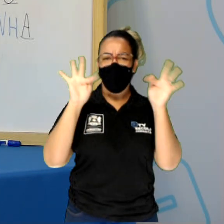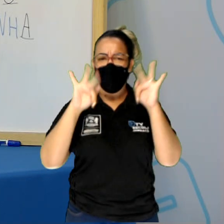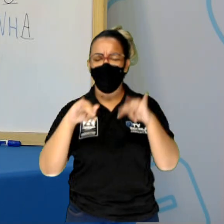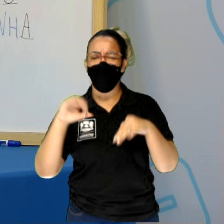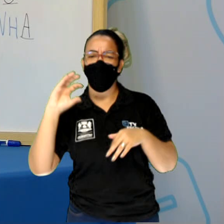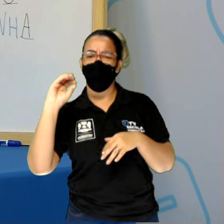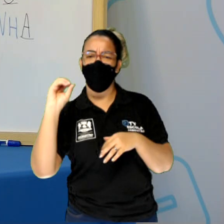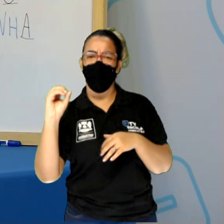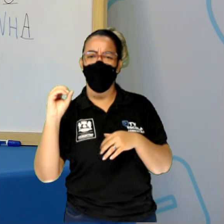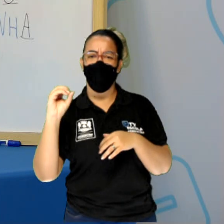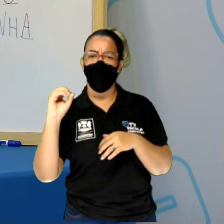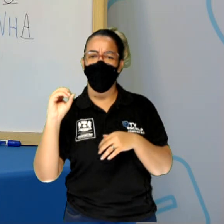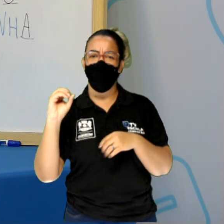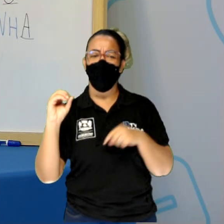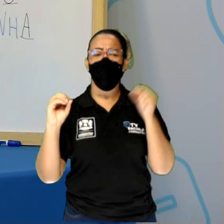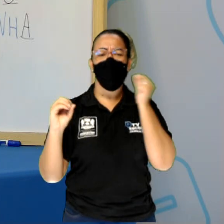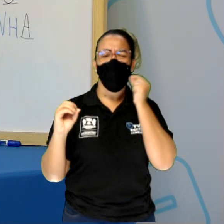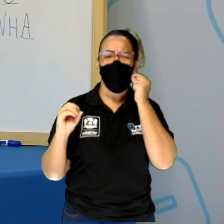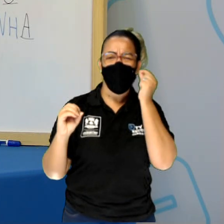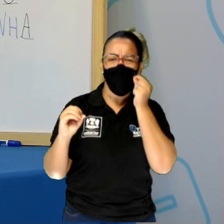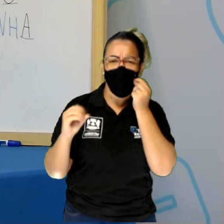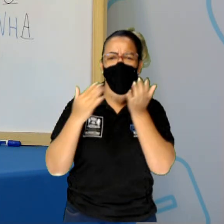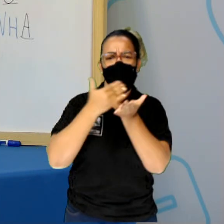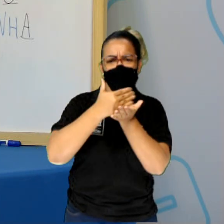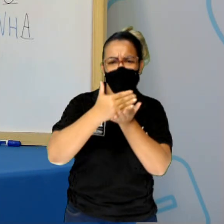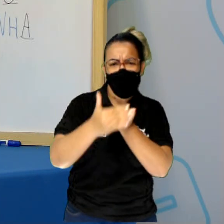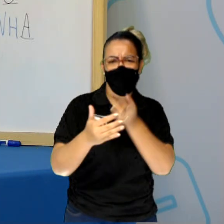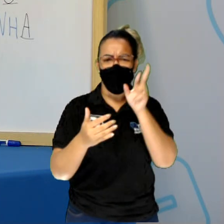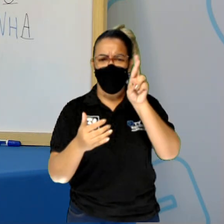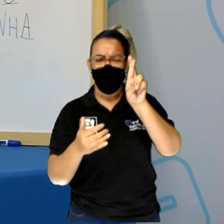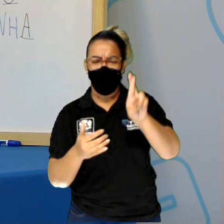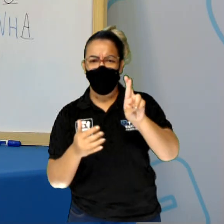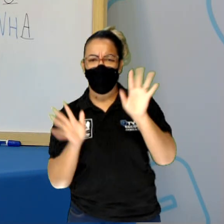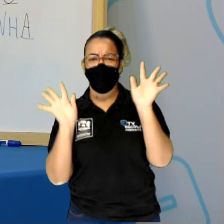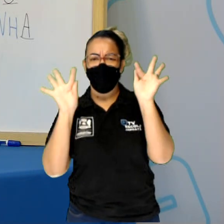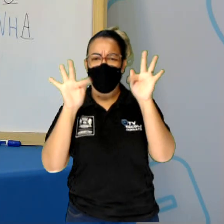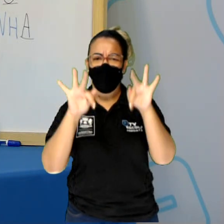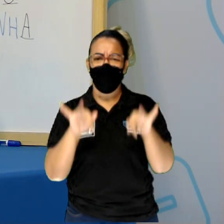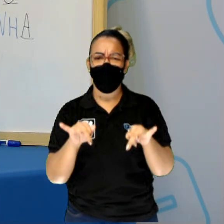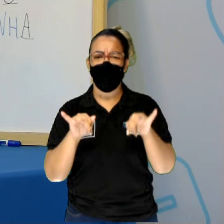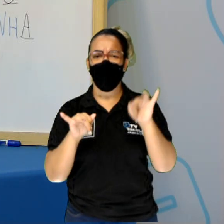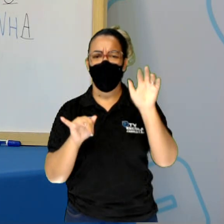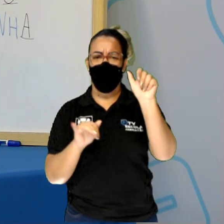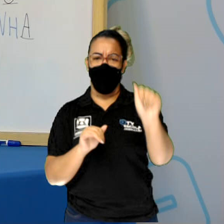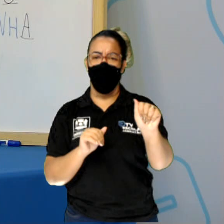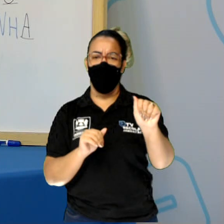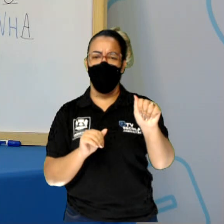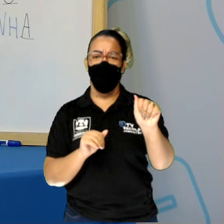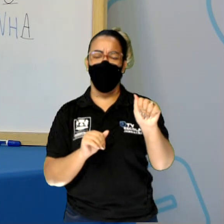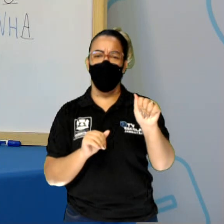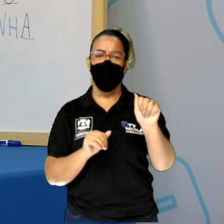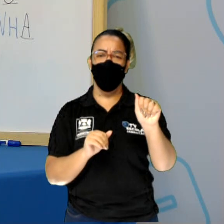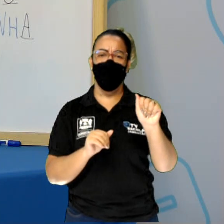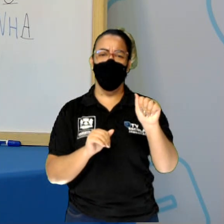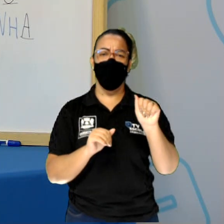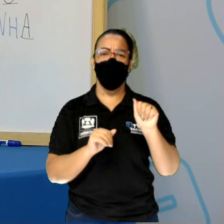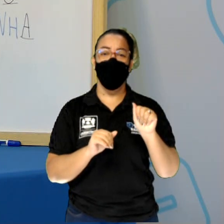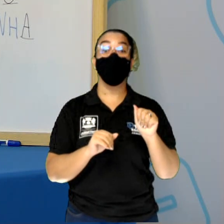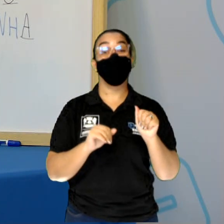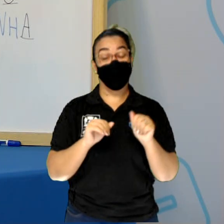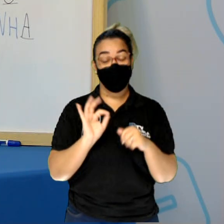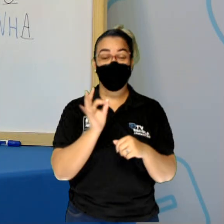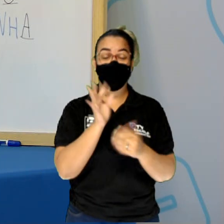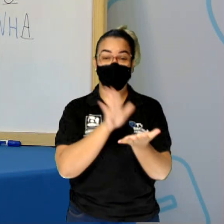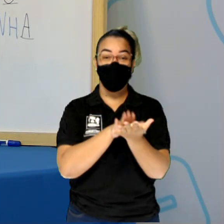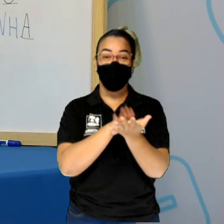O. E a rata começa com R, mas termina com A. Muito